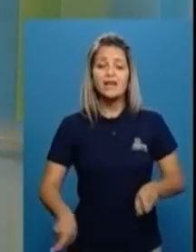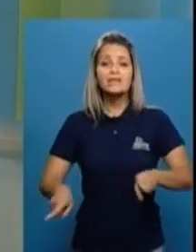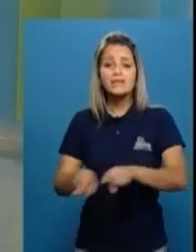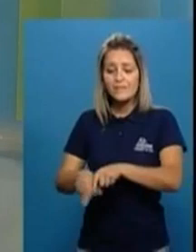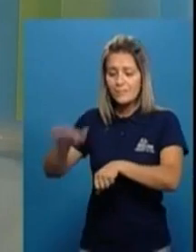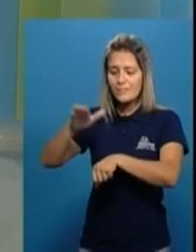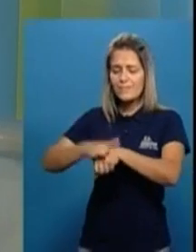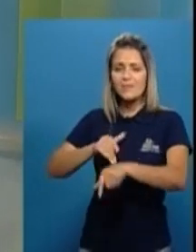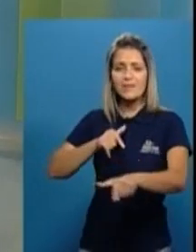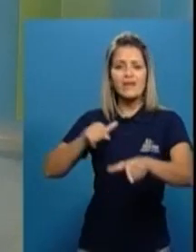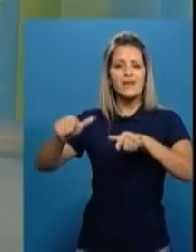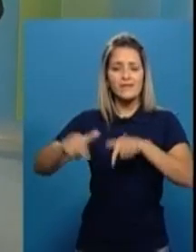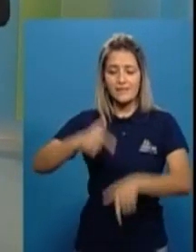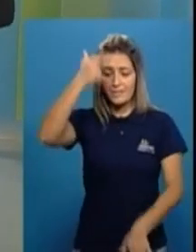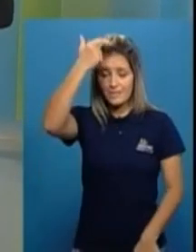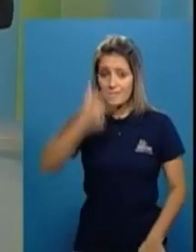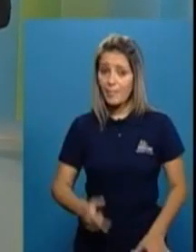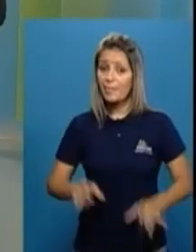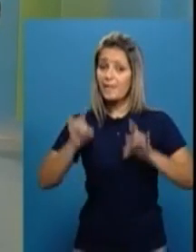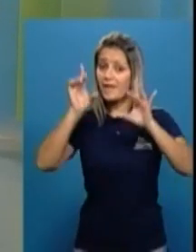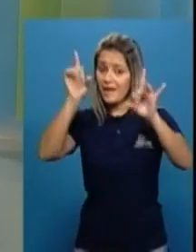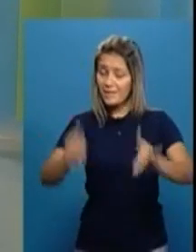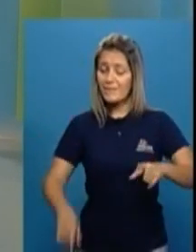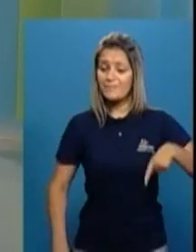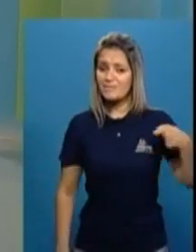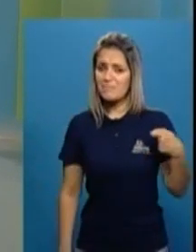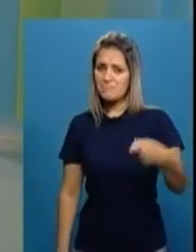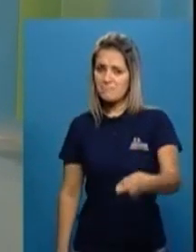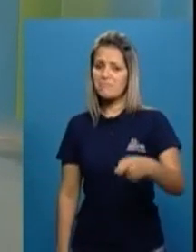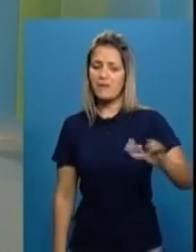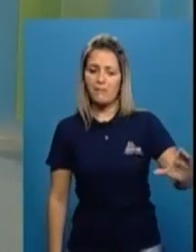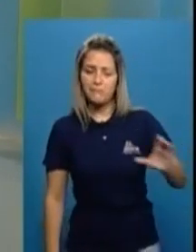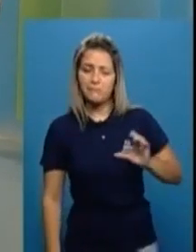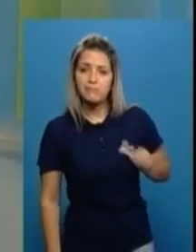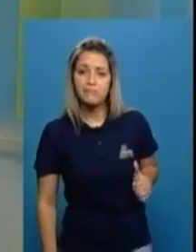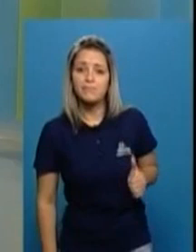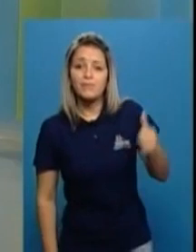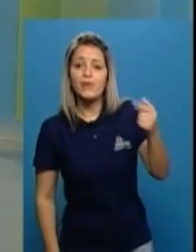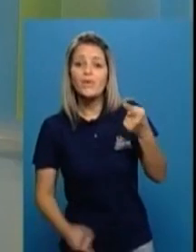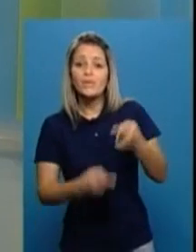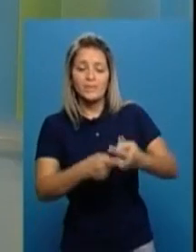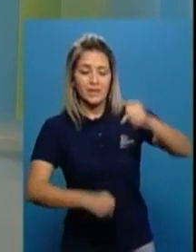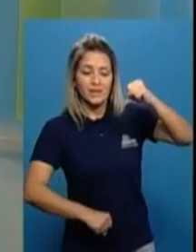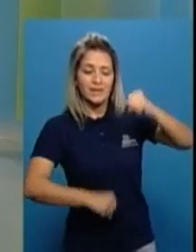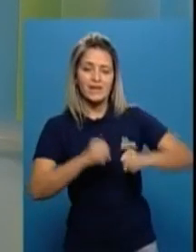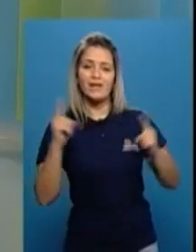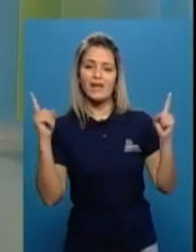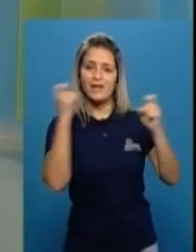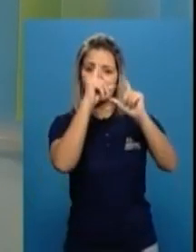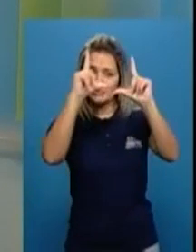é alta, já que as tarefas são altamente repetitivas e o grau de automação reduz a complexidade da